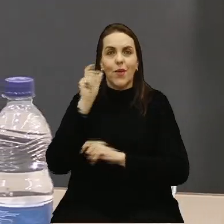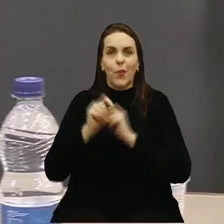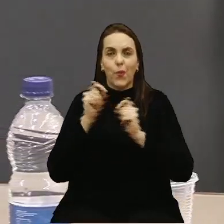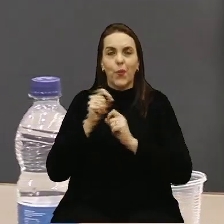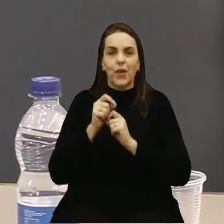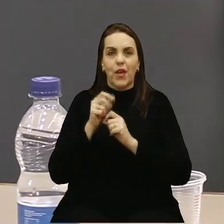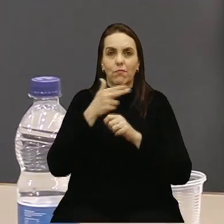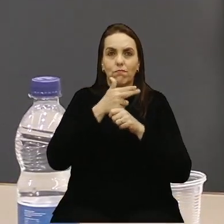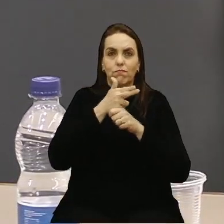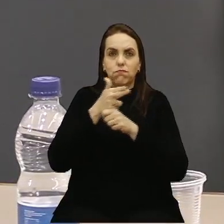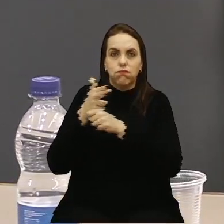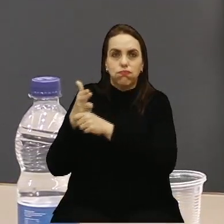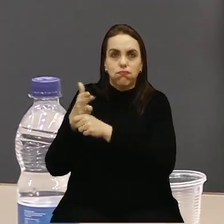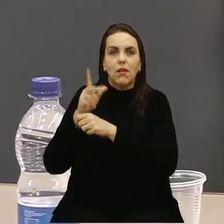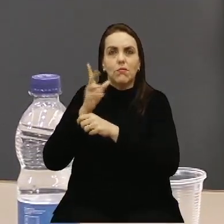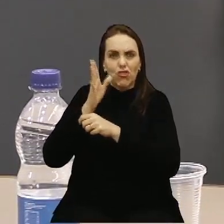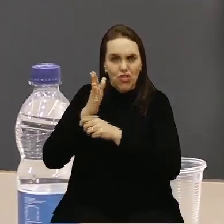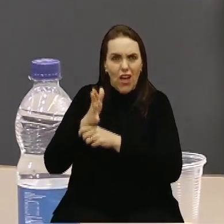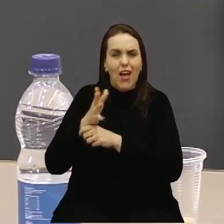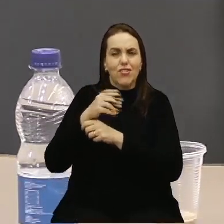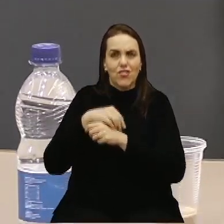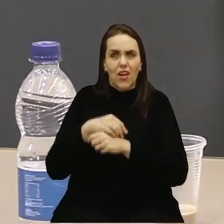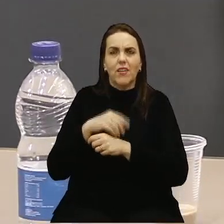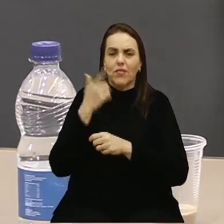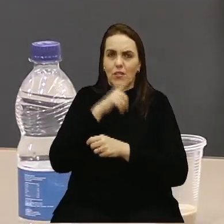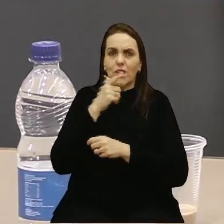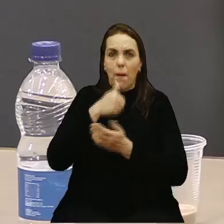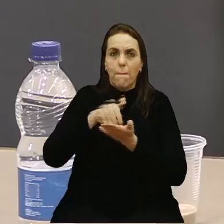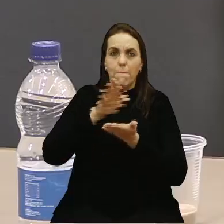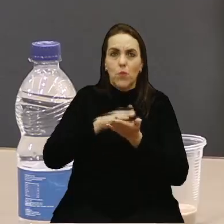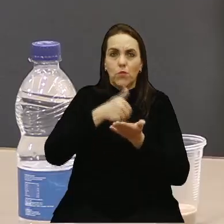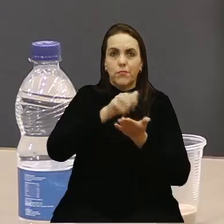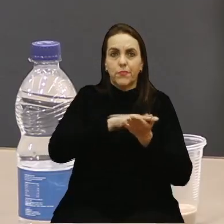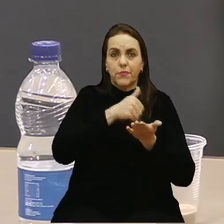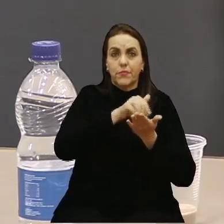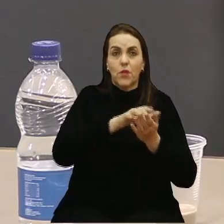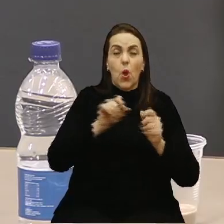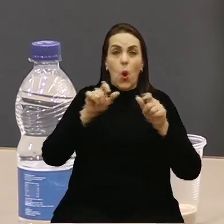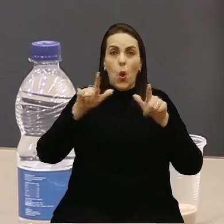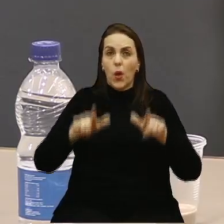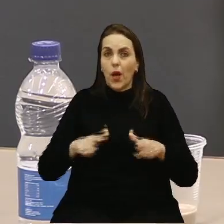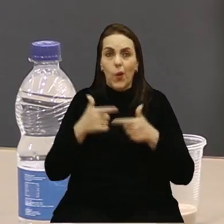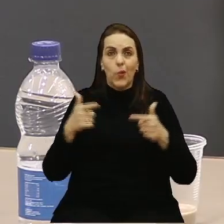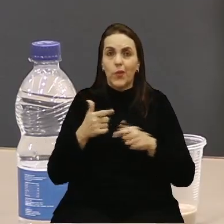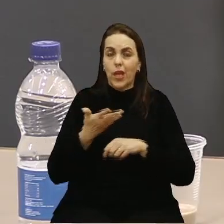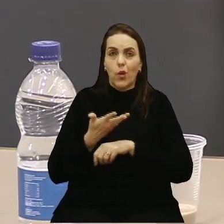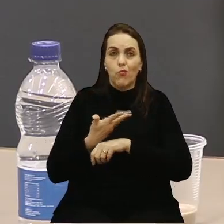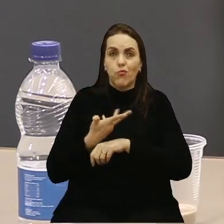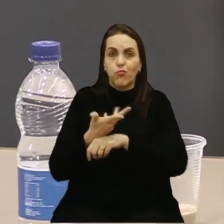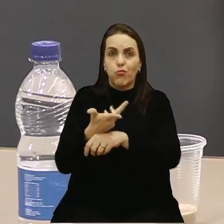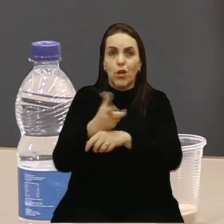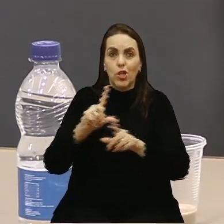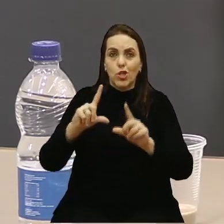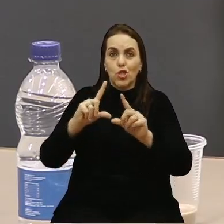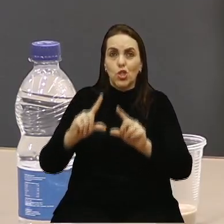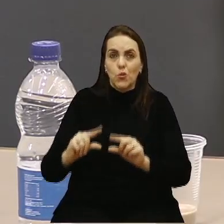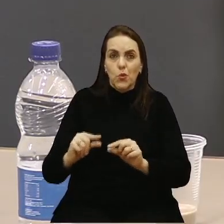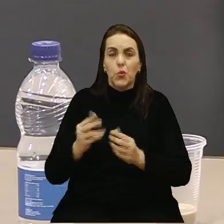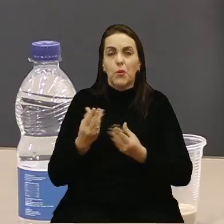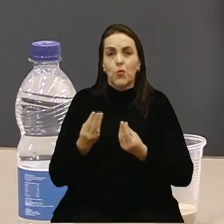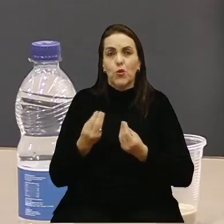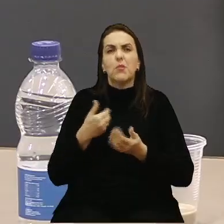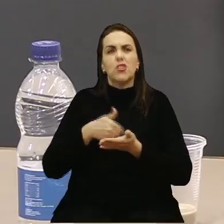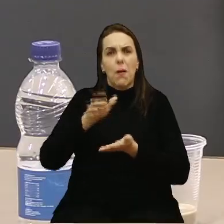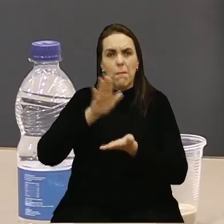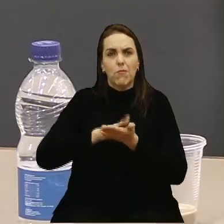já está sendo atingido, já os meus seguidores estão mandando as multas em alguns locais que não tem como diminuir tanto a velocidade, mas já estão sendo